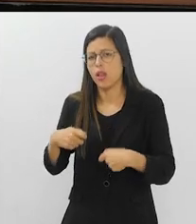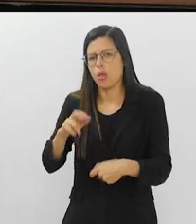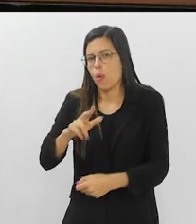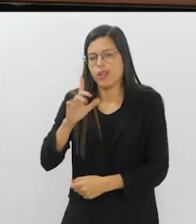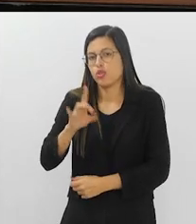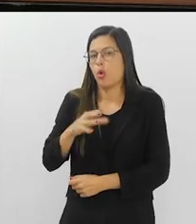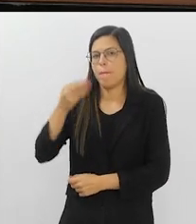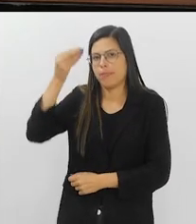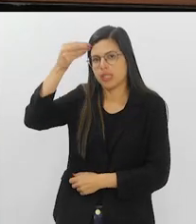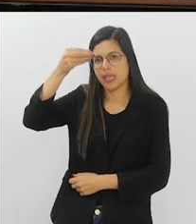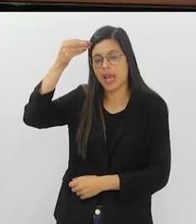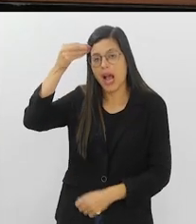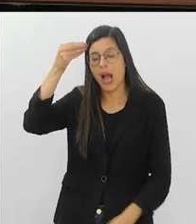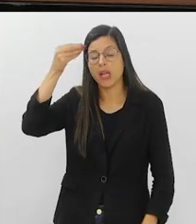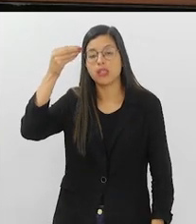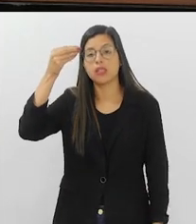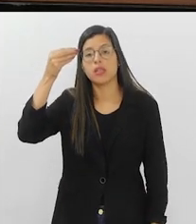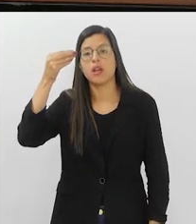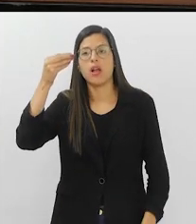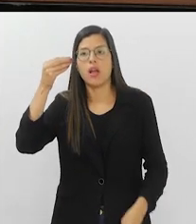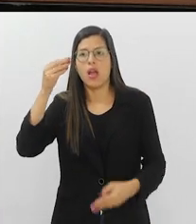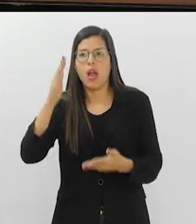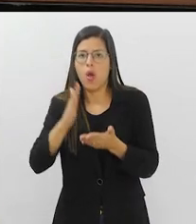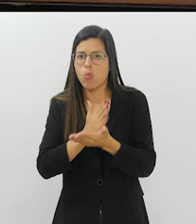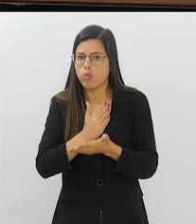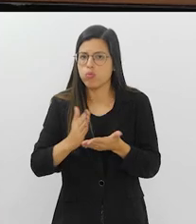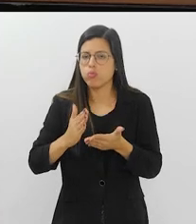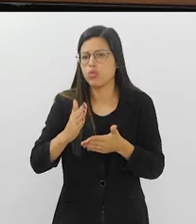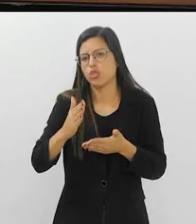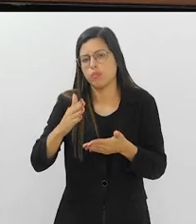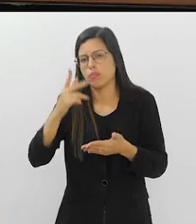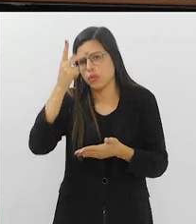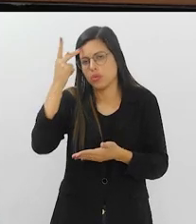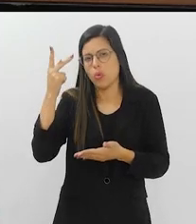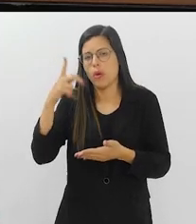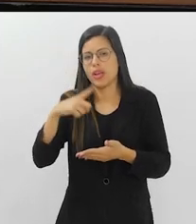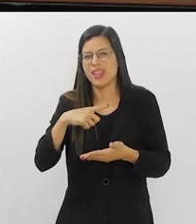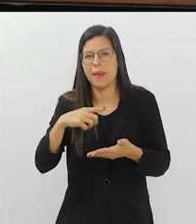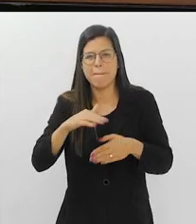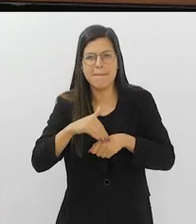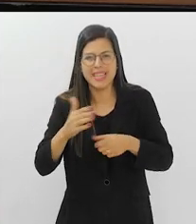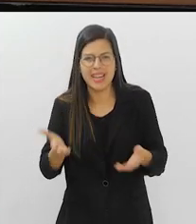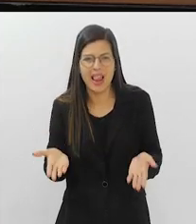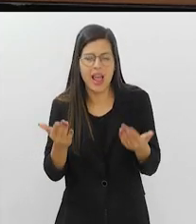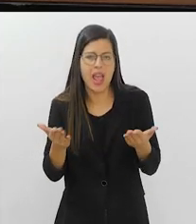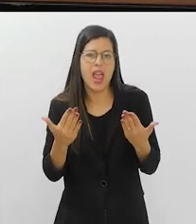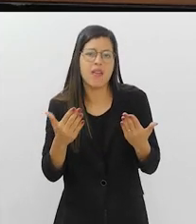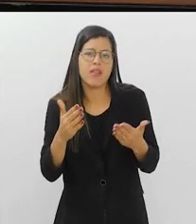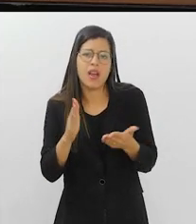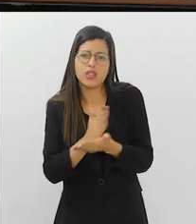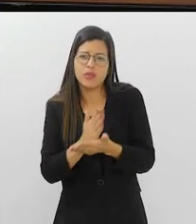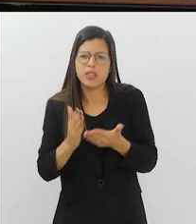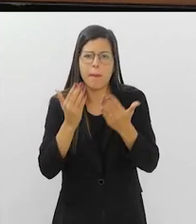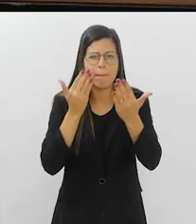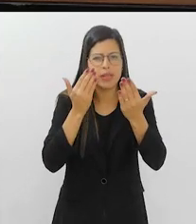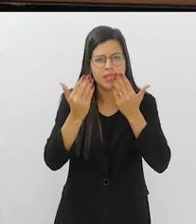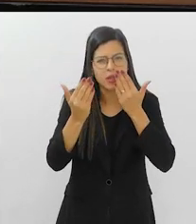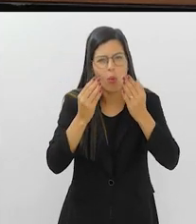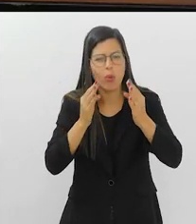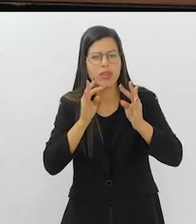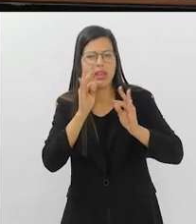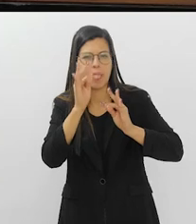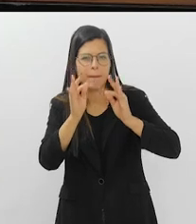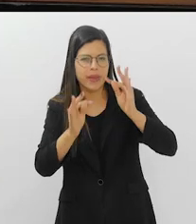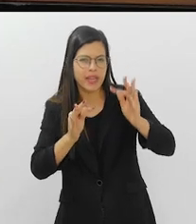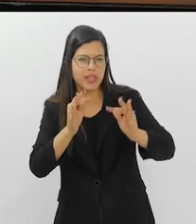psiquiatra. Não é? Eventualmente, muitos pacientes com sintomatologias mais leves até procuram primeiro uma psicoterapia e às vezes